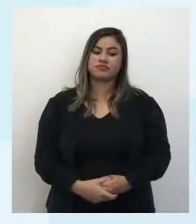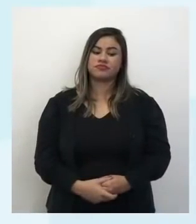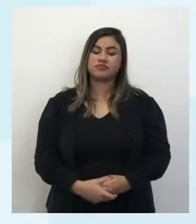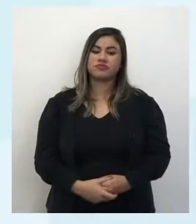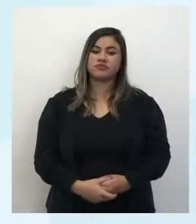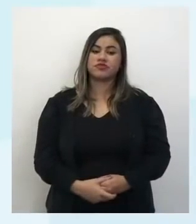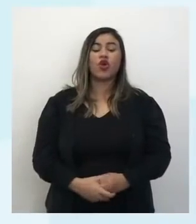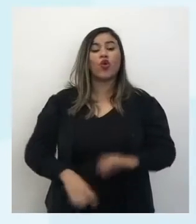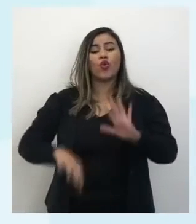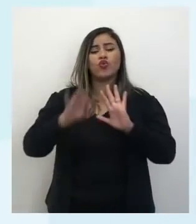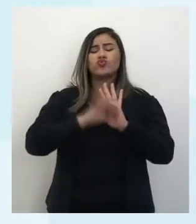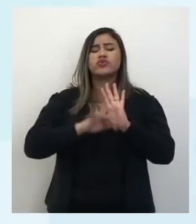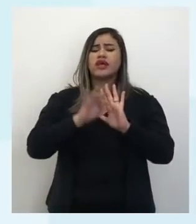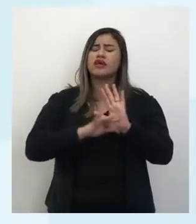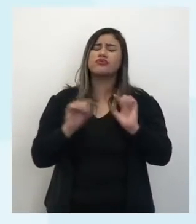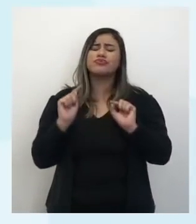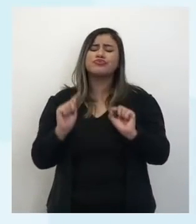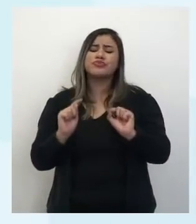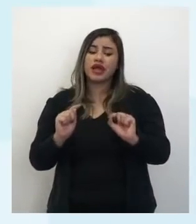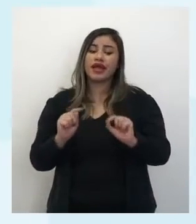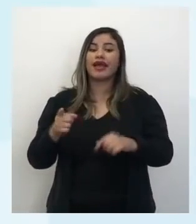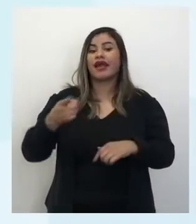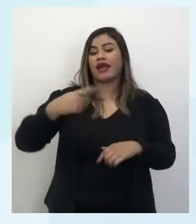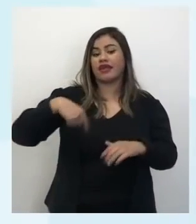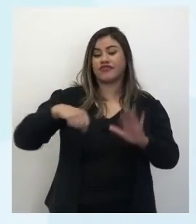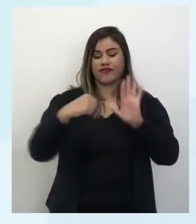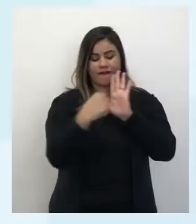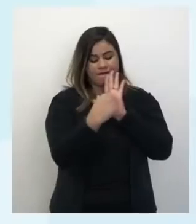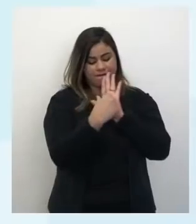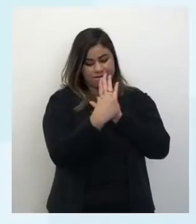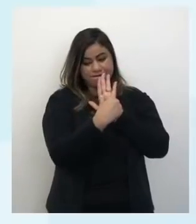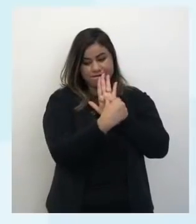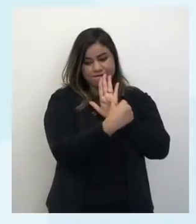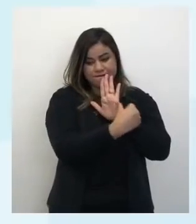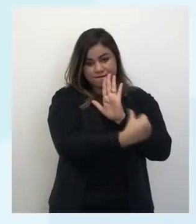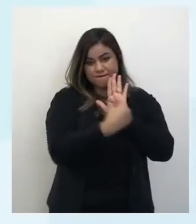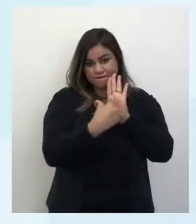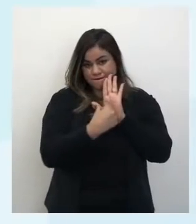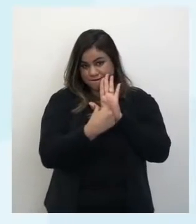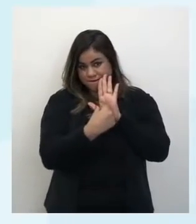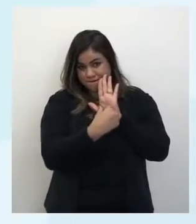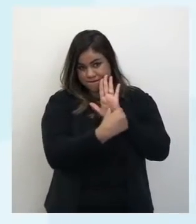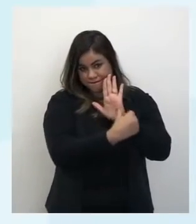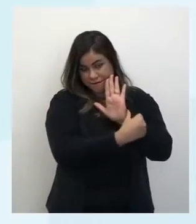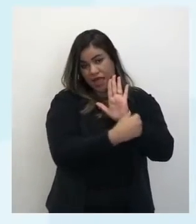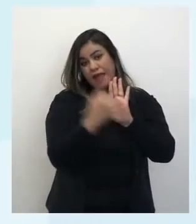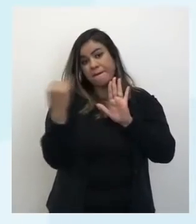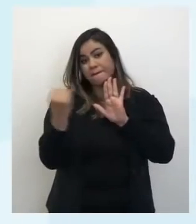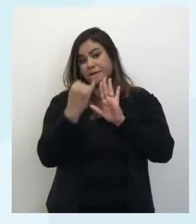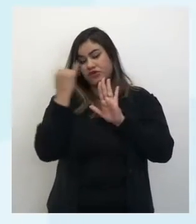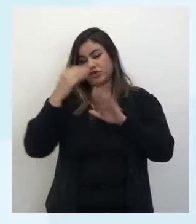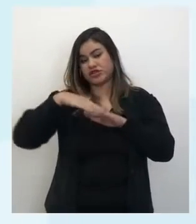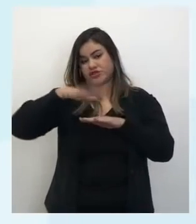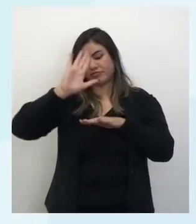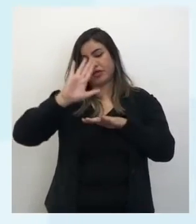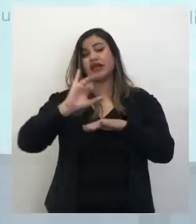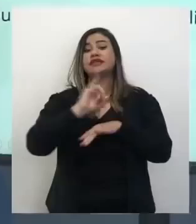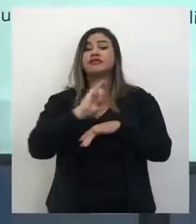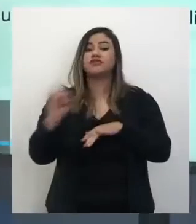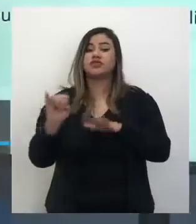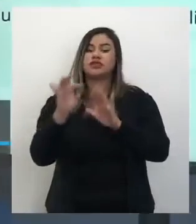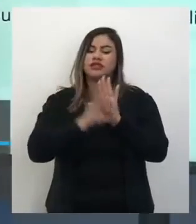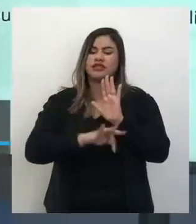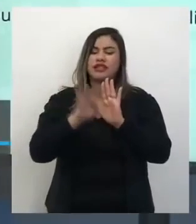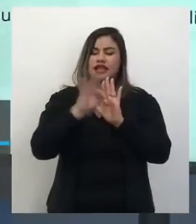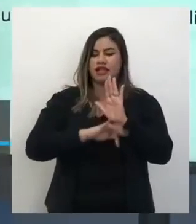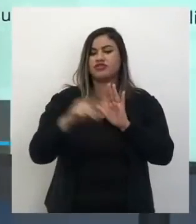fazer com esse texto, né? Nós vamos grifar o que for mais importante. Então, se vocês estão com o texto